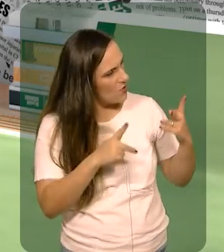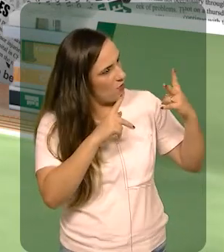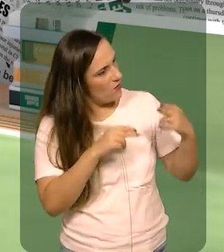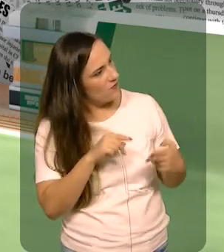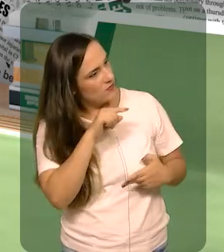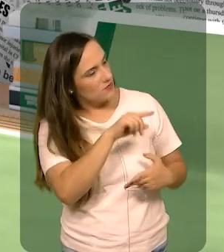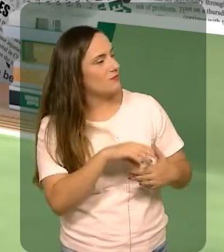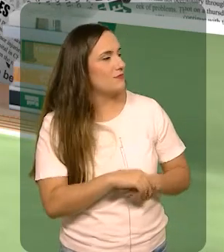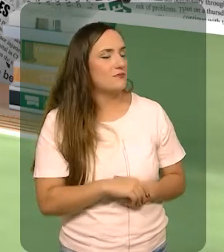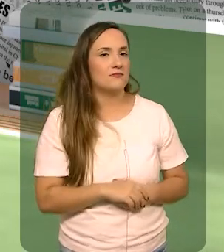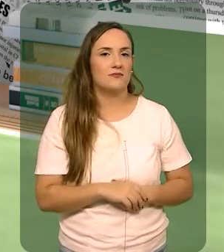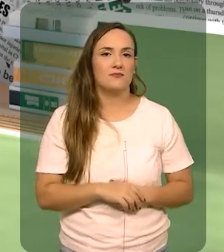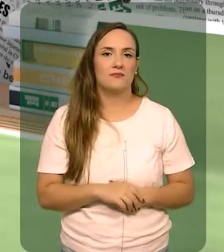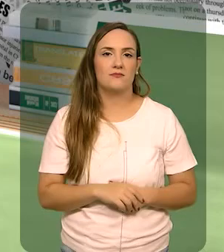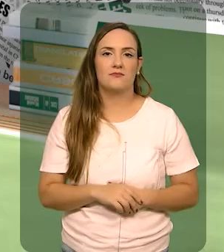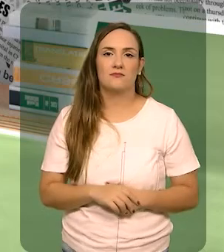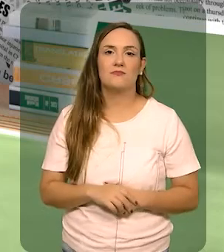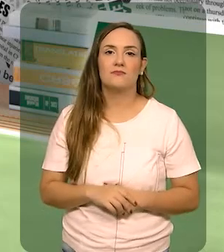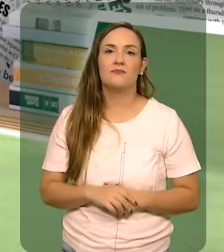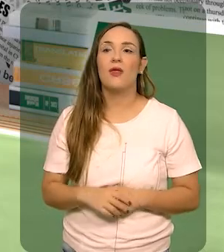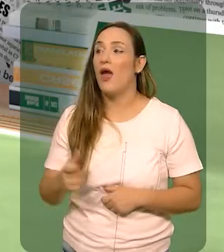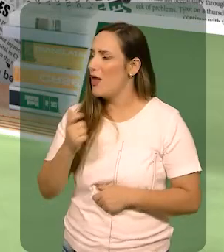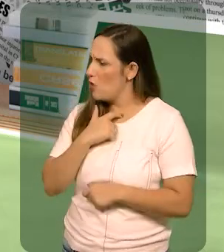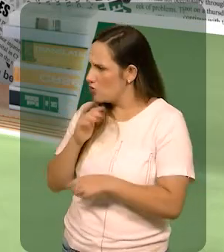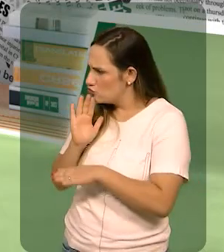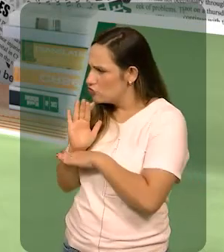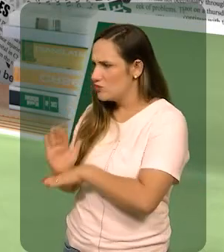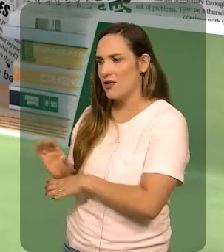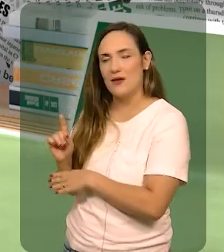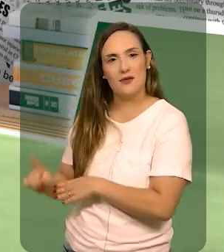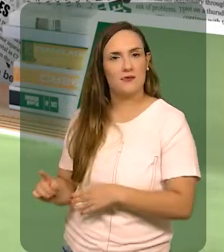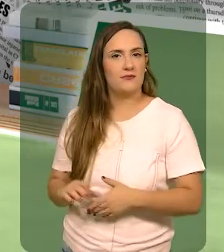a ser o que eu sou hoje. Porque eu tive parceiro